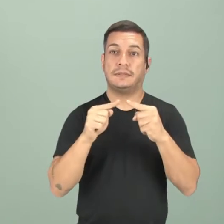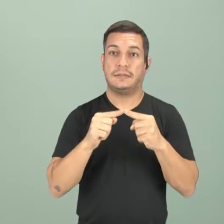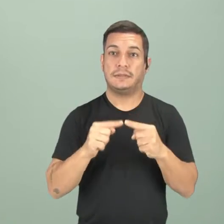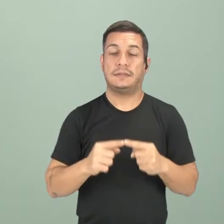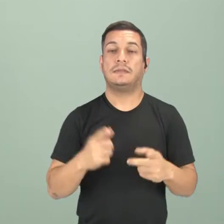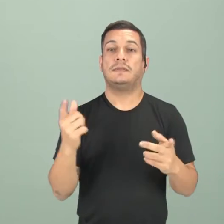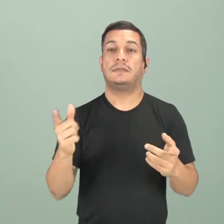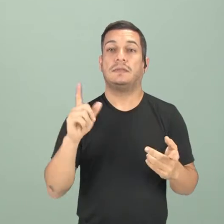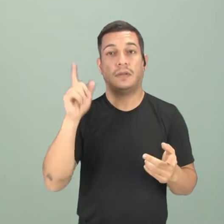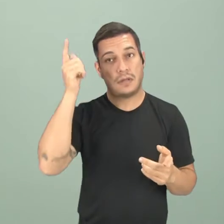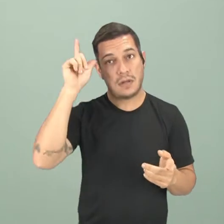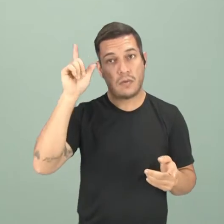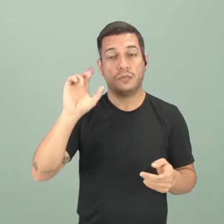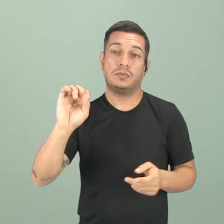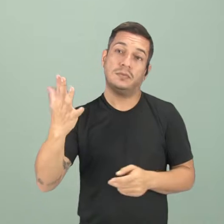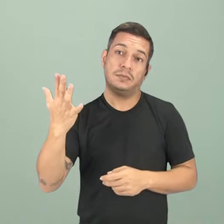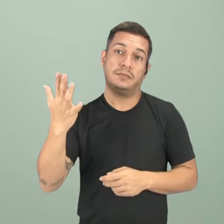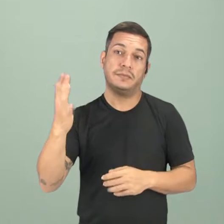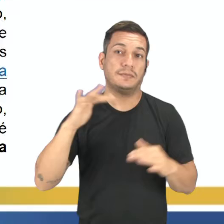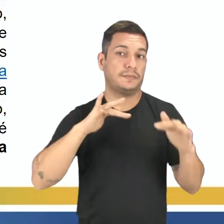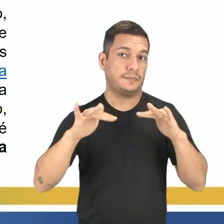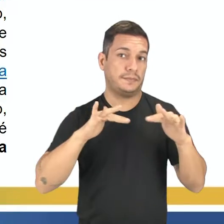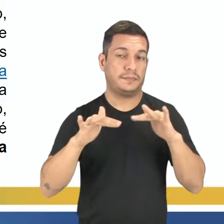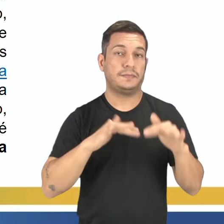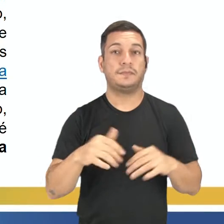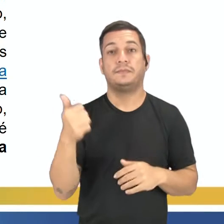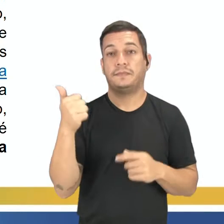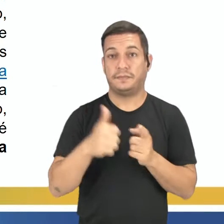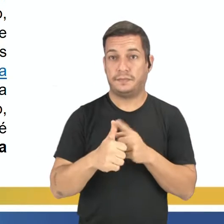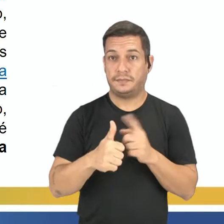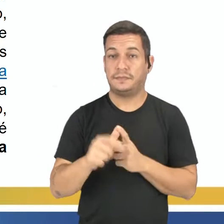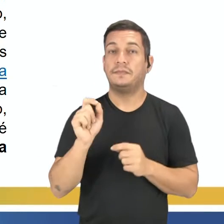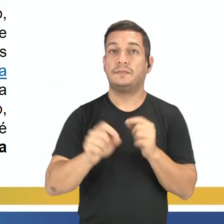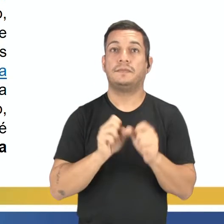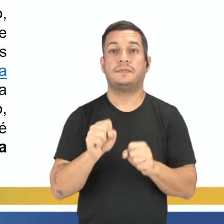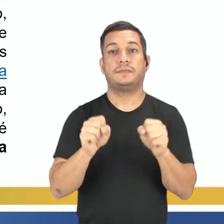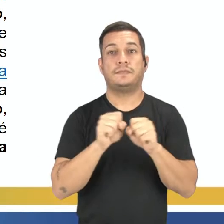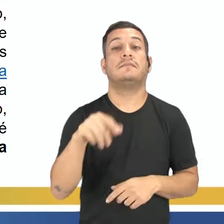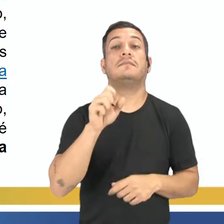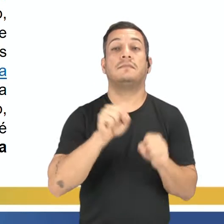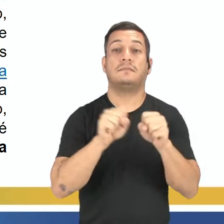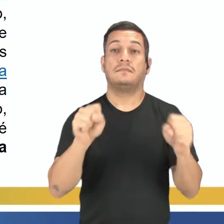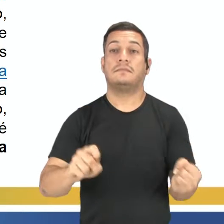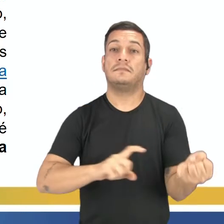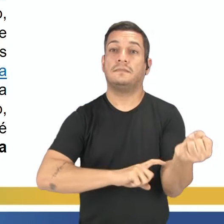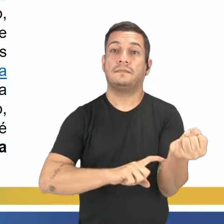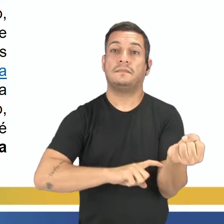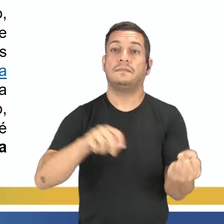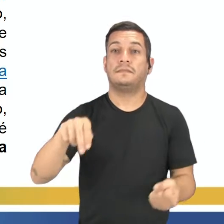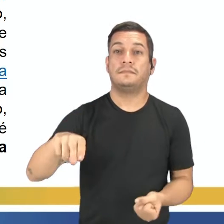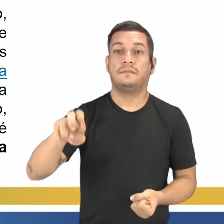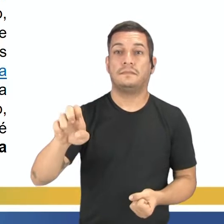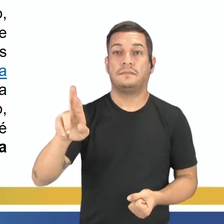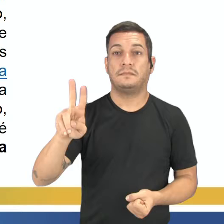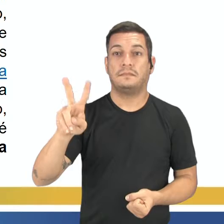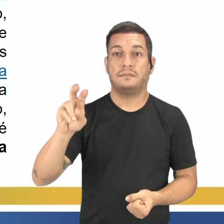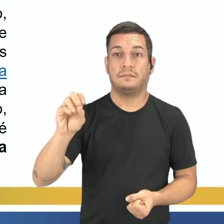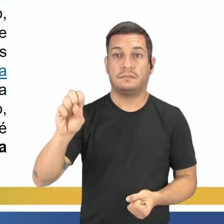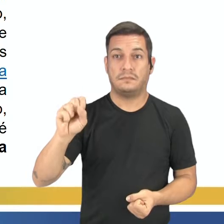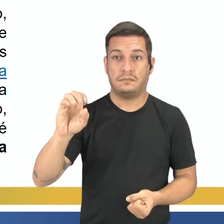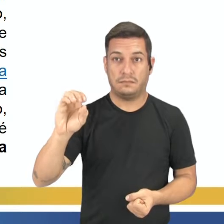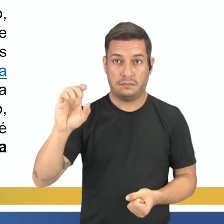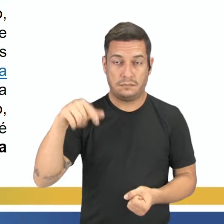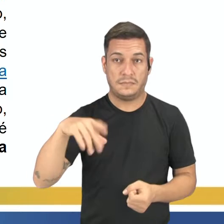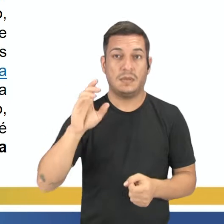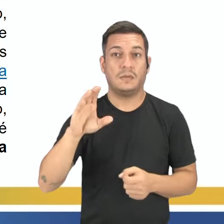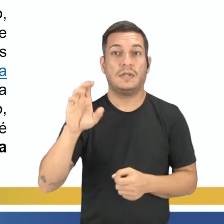lógica do acontecimento do movimento. O primeiro deles é o sistema nervoso, que ele é formado pelo sistema nervoso central,